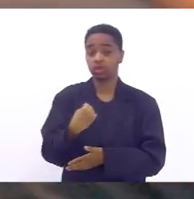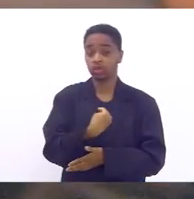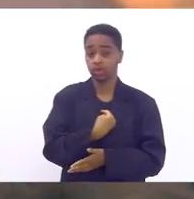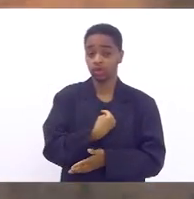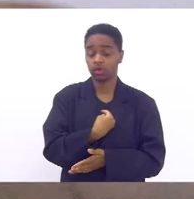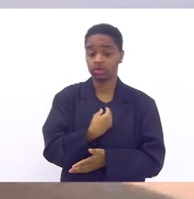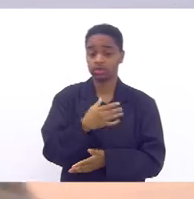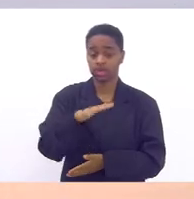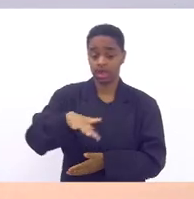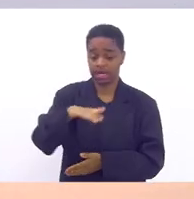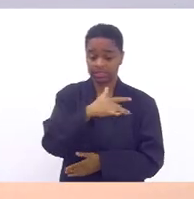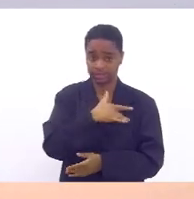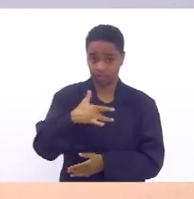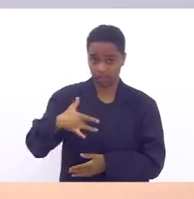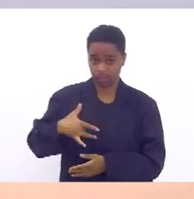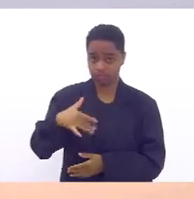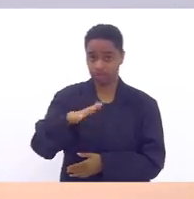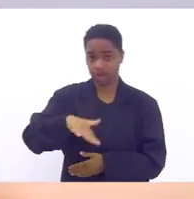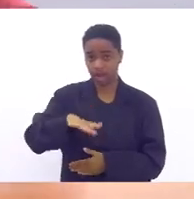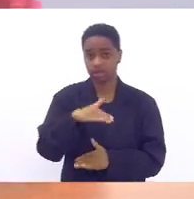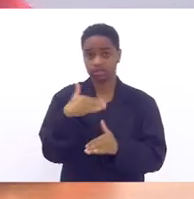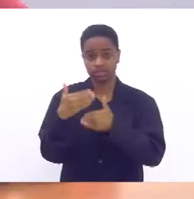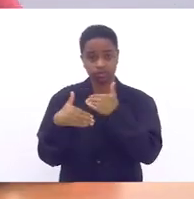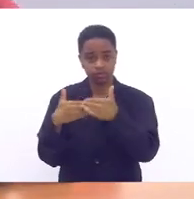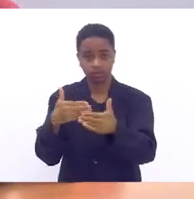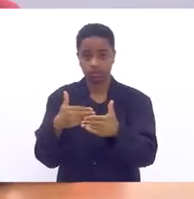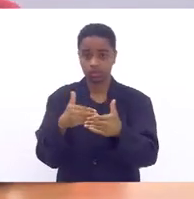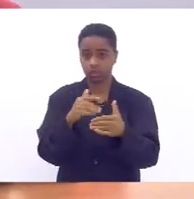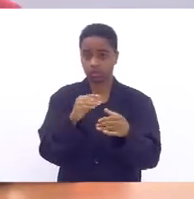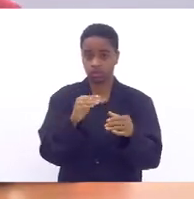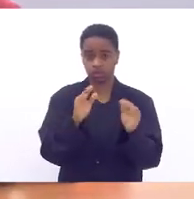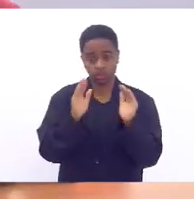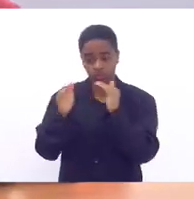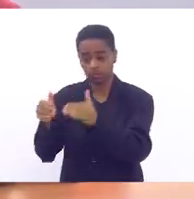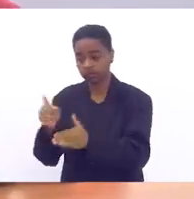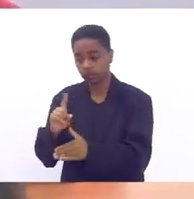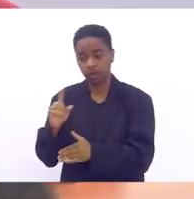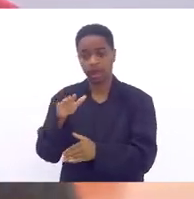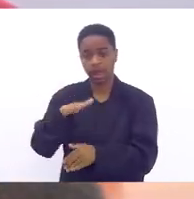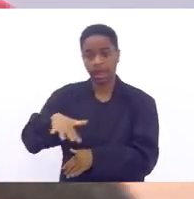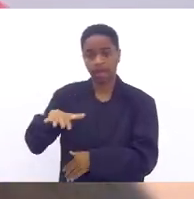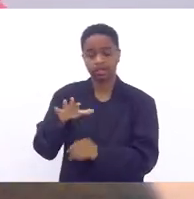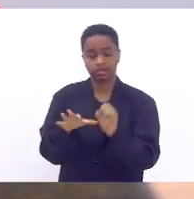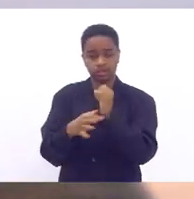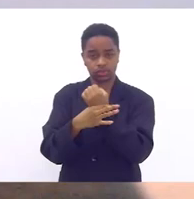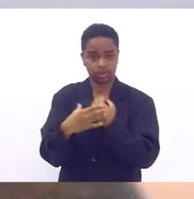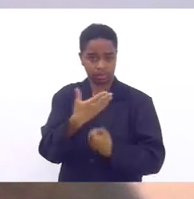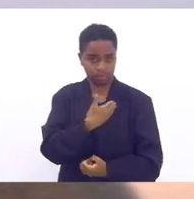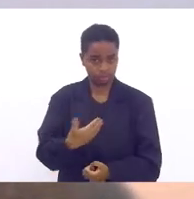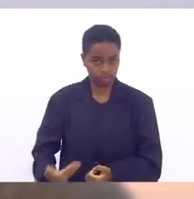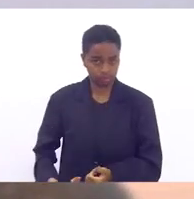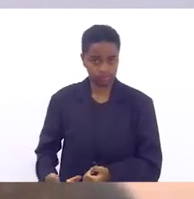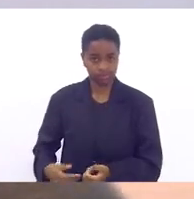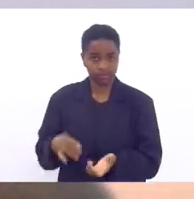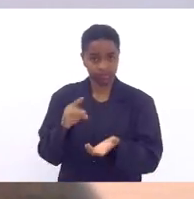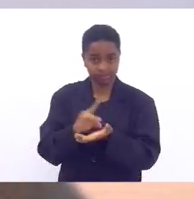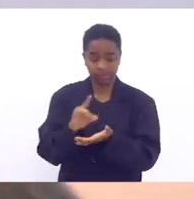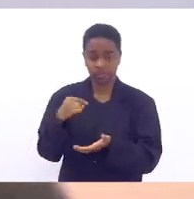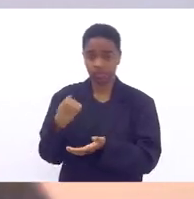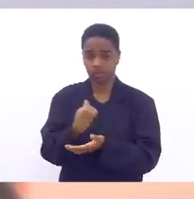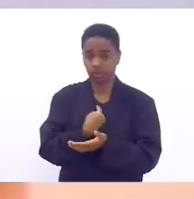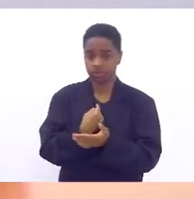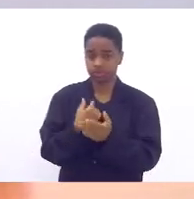Saúde da agenda do desenvolvimento e migrar pra agenda da Segurança Pública o êxito que a gente vai